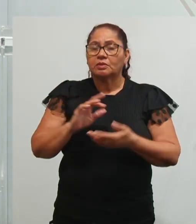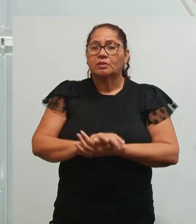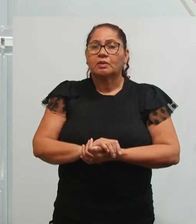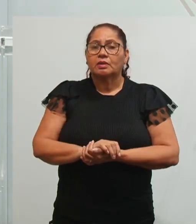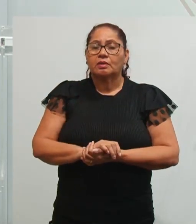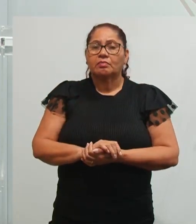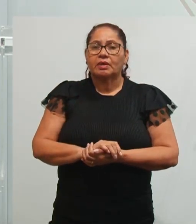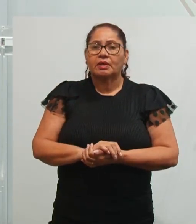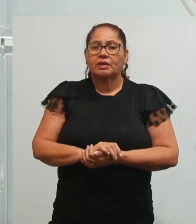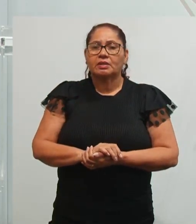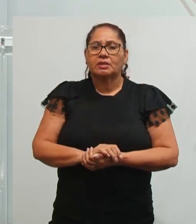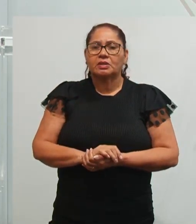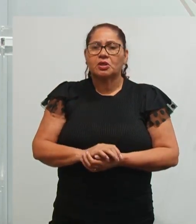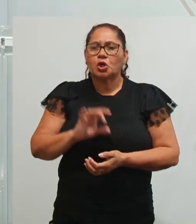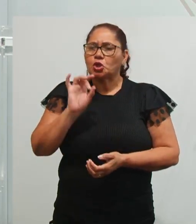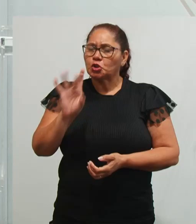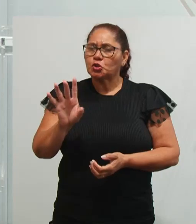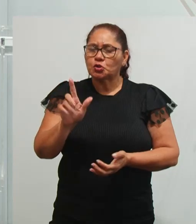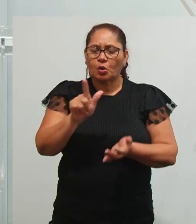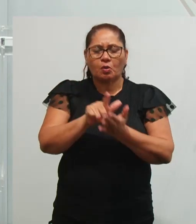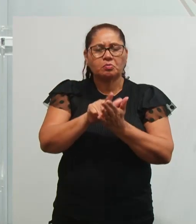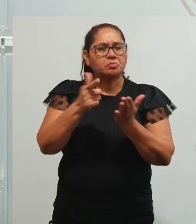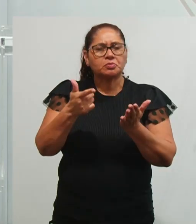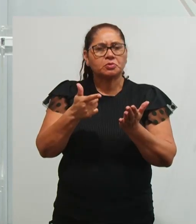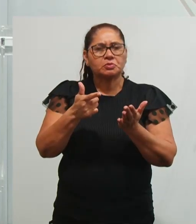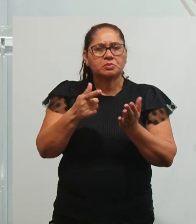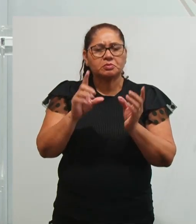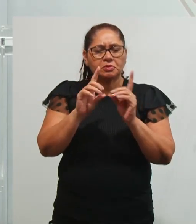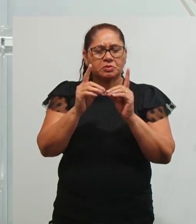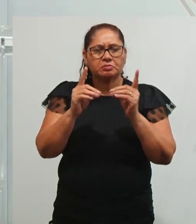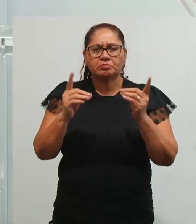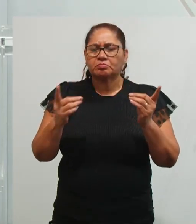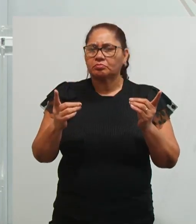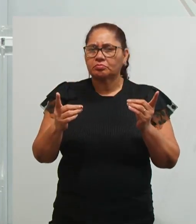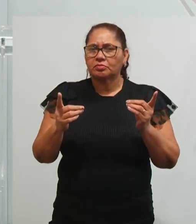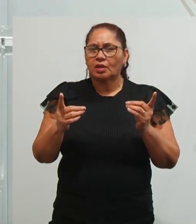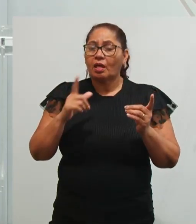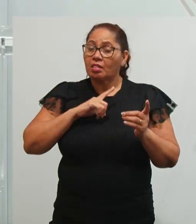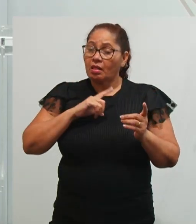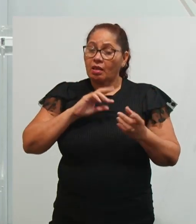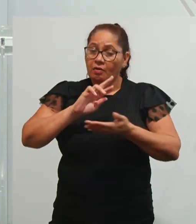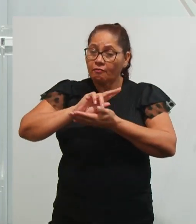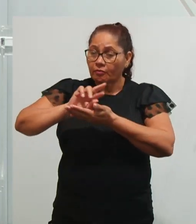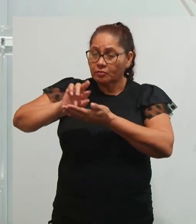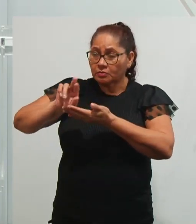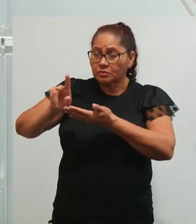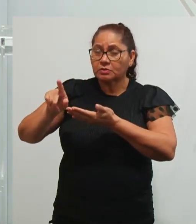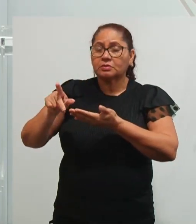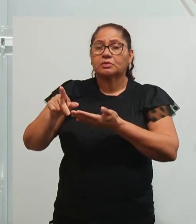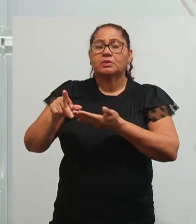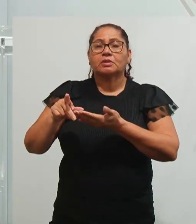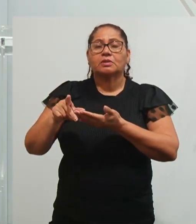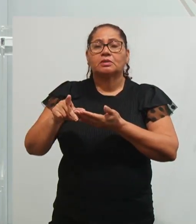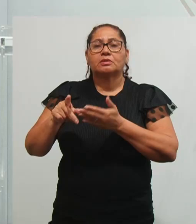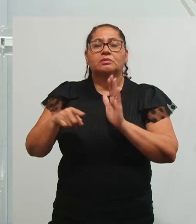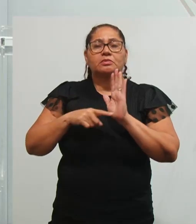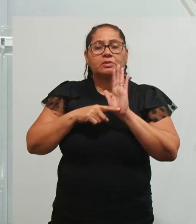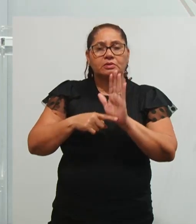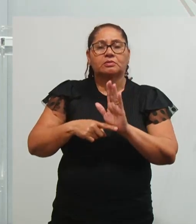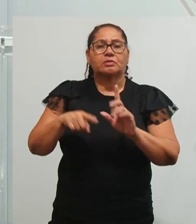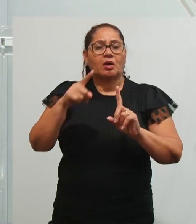mas não seja ele o único livro didático a ser utilizado, né? Existem outros livros que você pode angariar